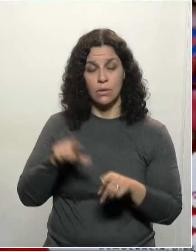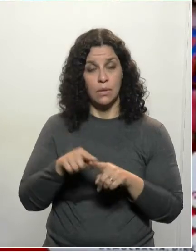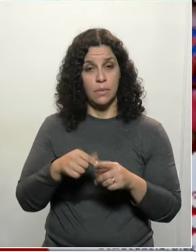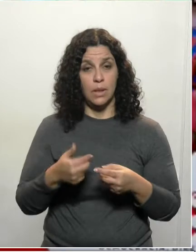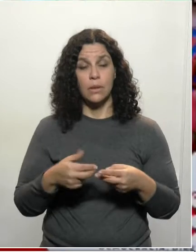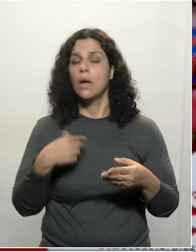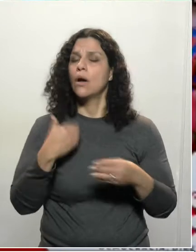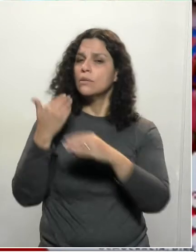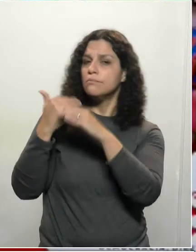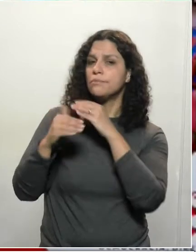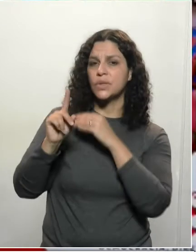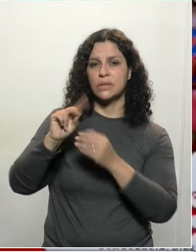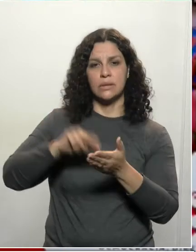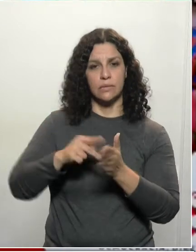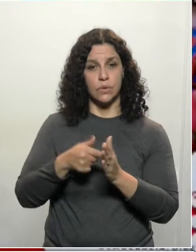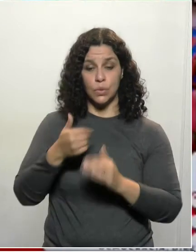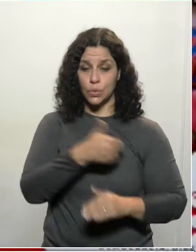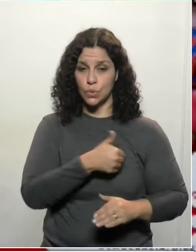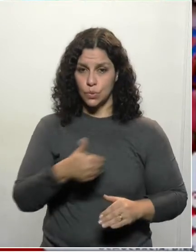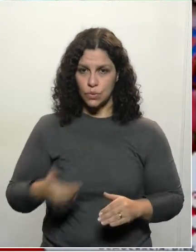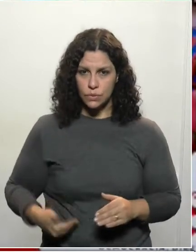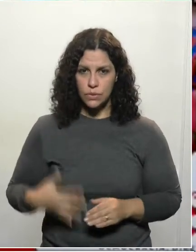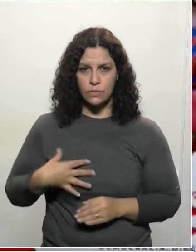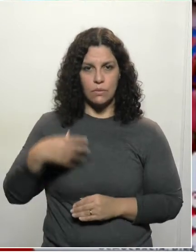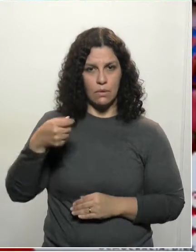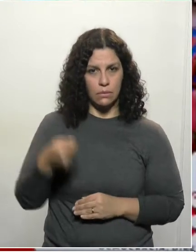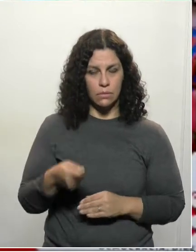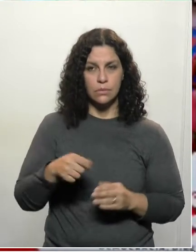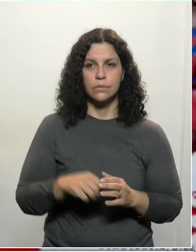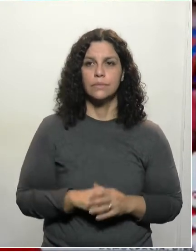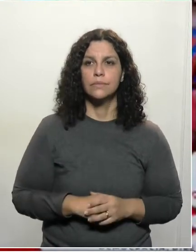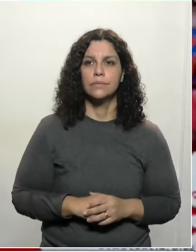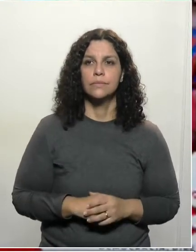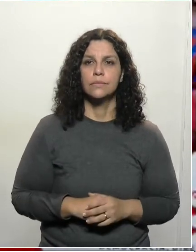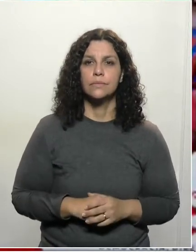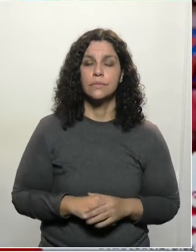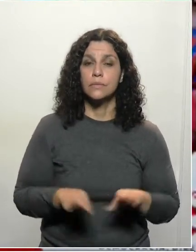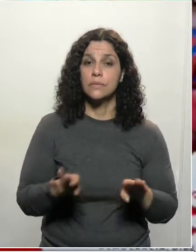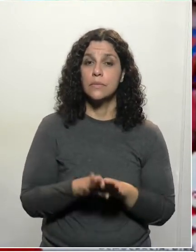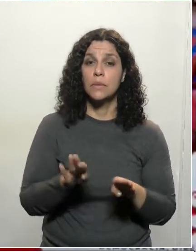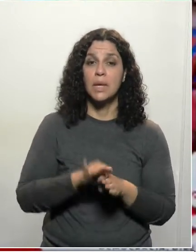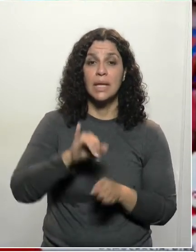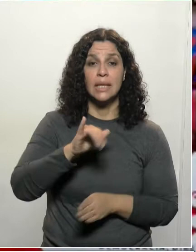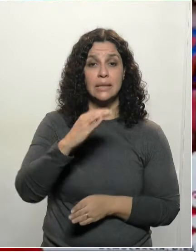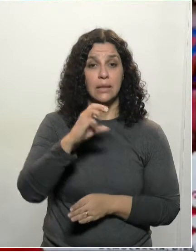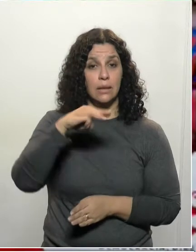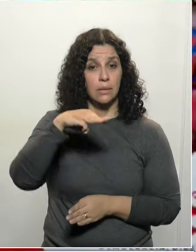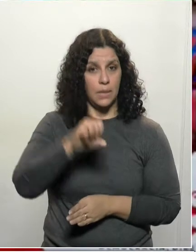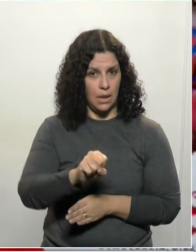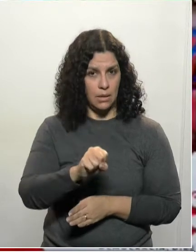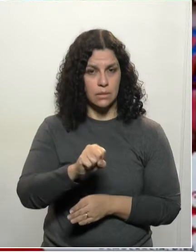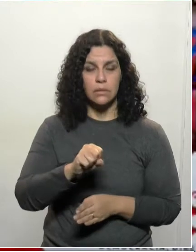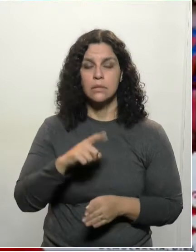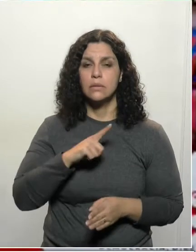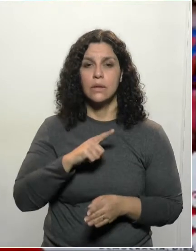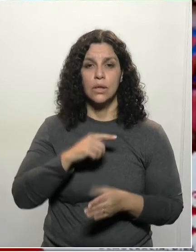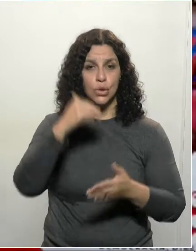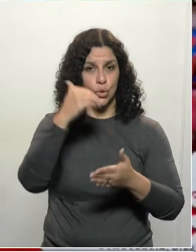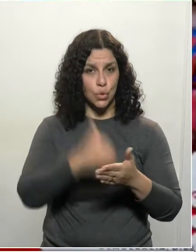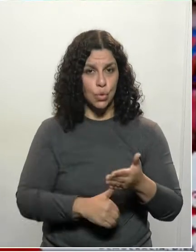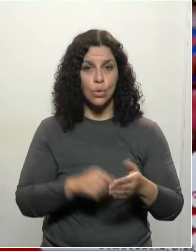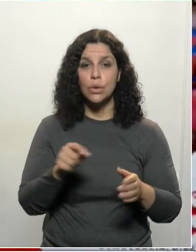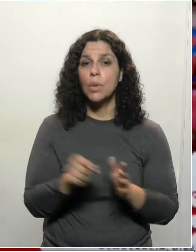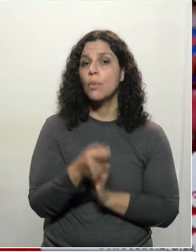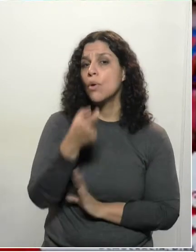senhor presidente, senhores deputados, é para que o governador Ratinho Júnior isente de ICMS o